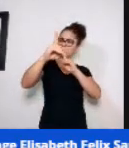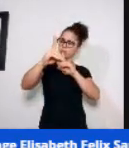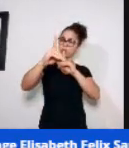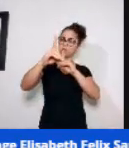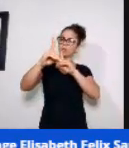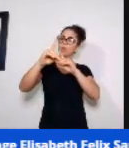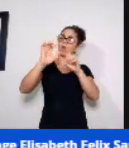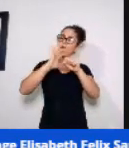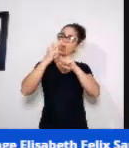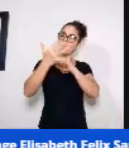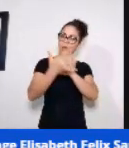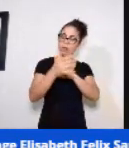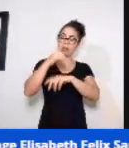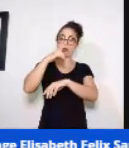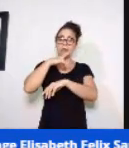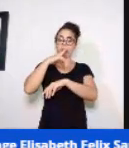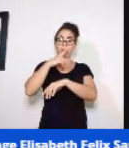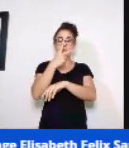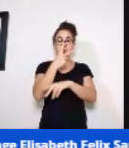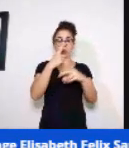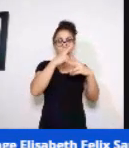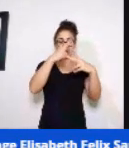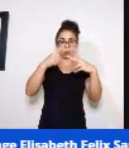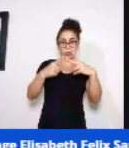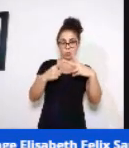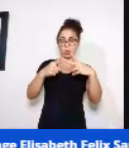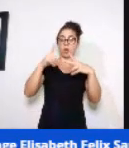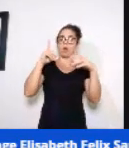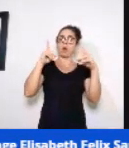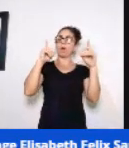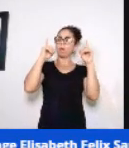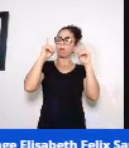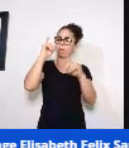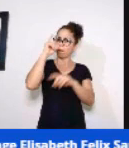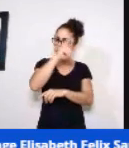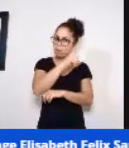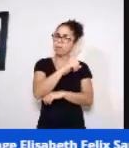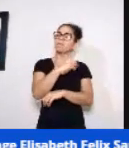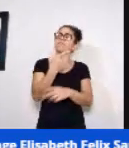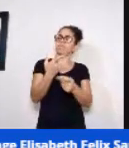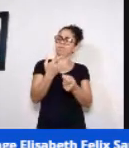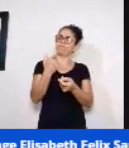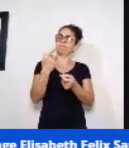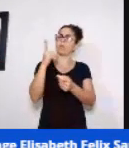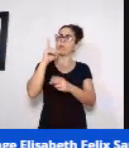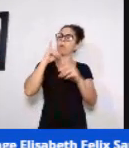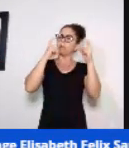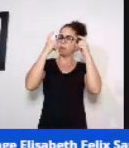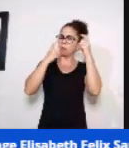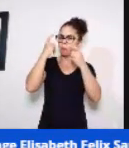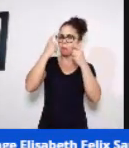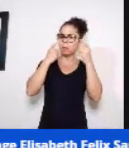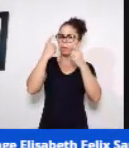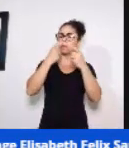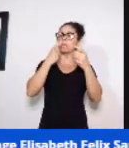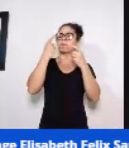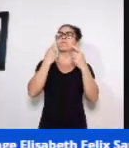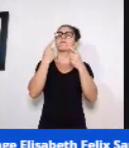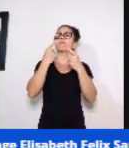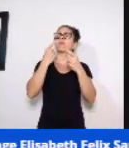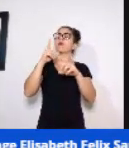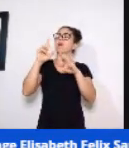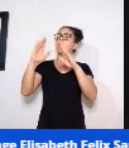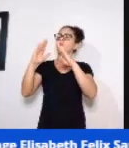grandes preocupações, a prática docente e a avaliação. Por que duas grandes preocupações? Porque a unidade escolar,